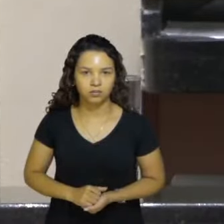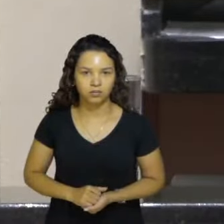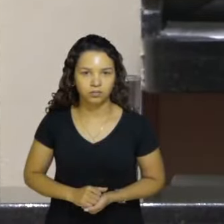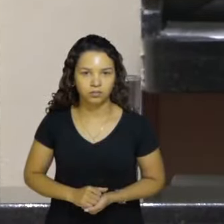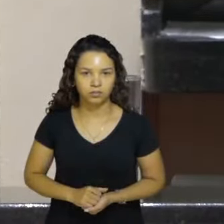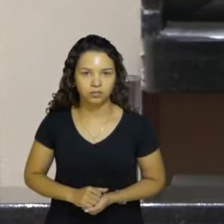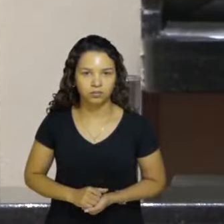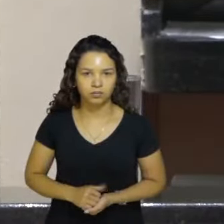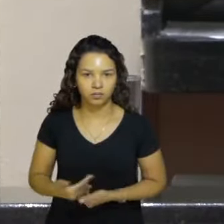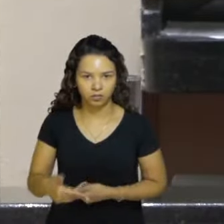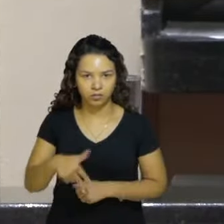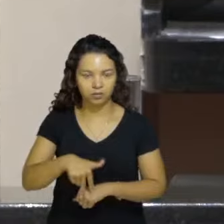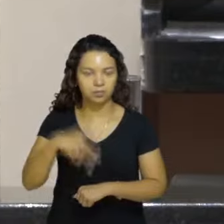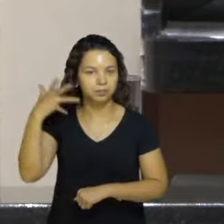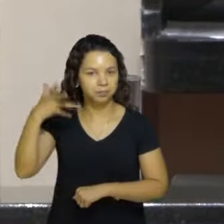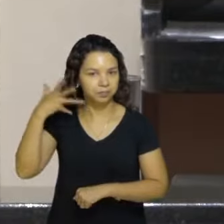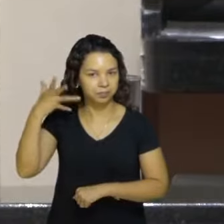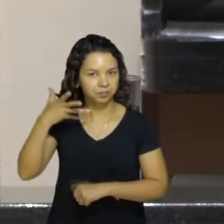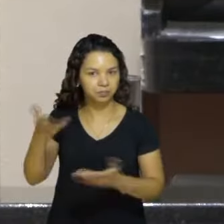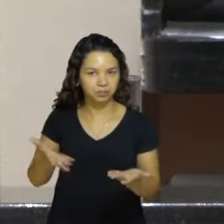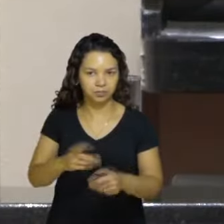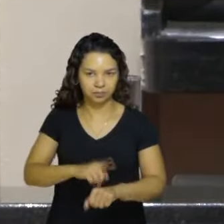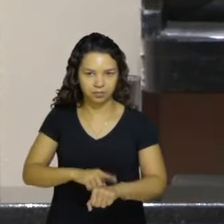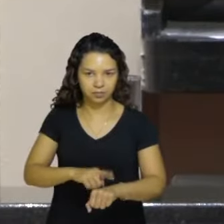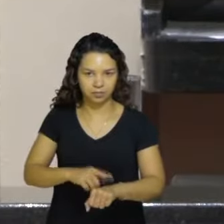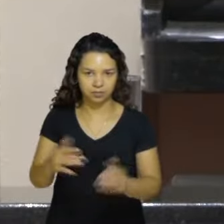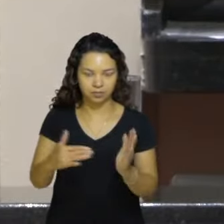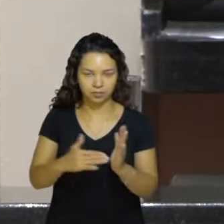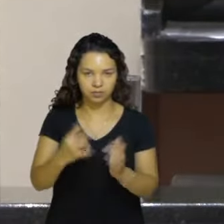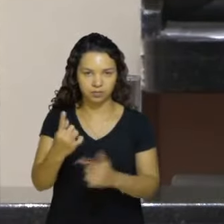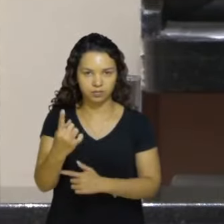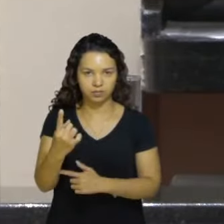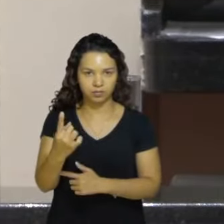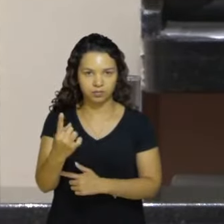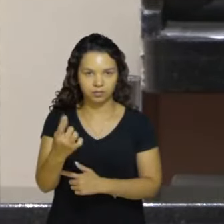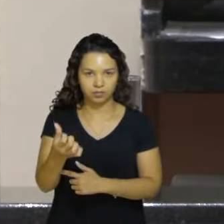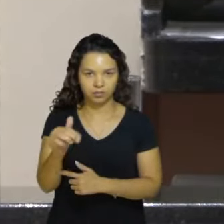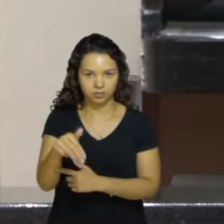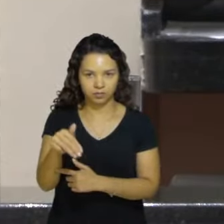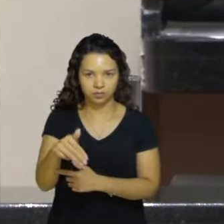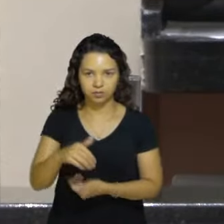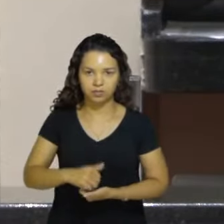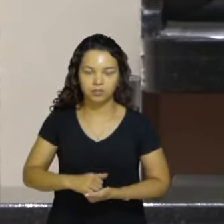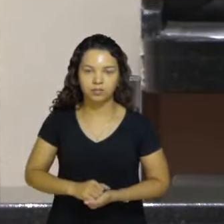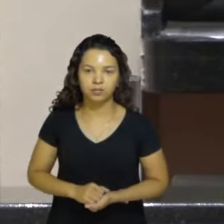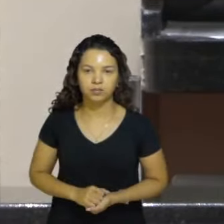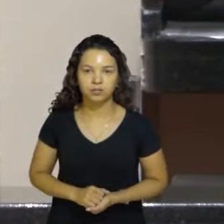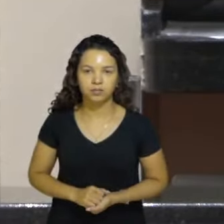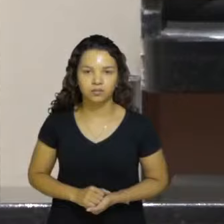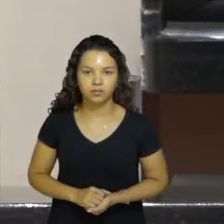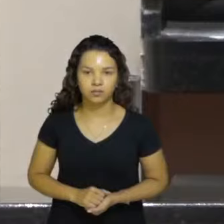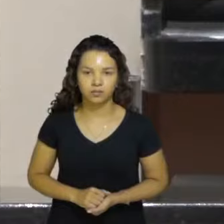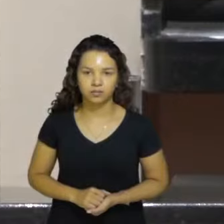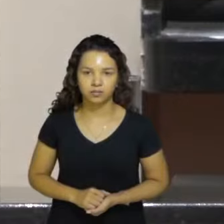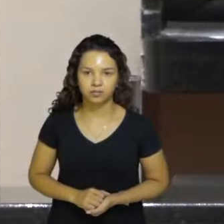em nome do PL, tem o tempo de até 16 minutos, deputado.